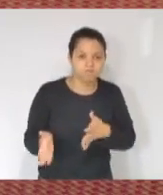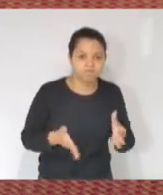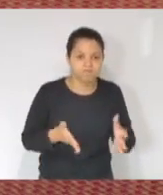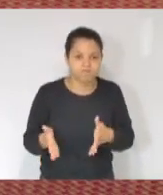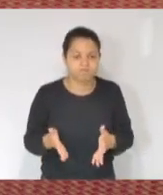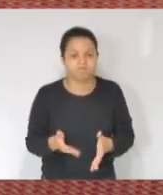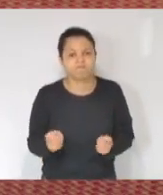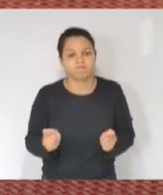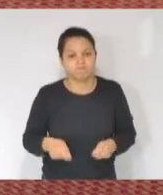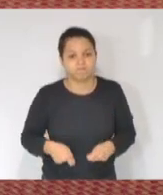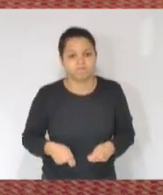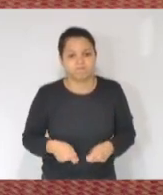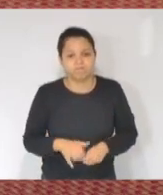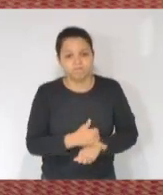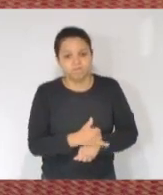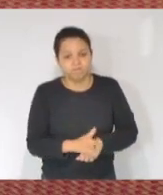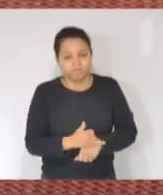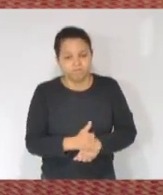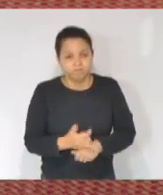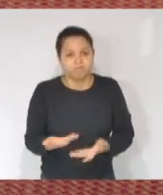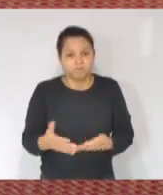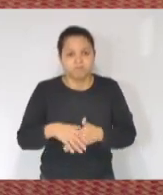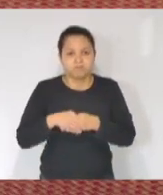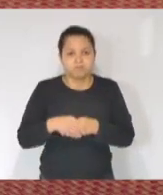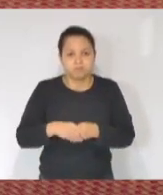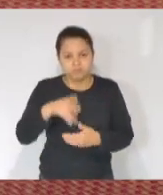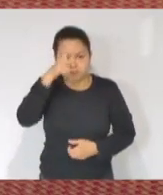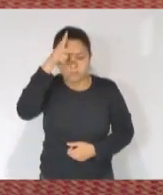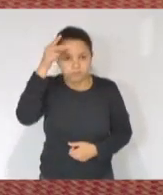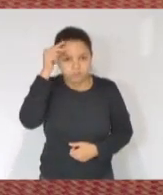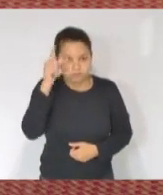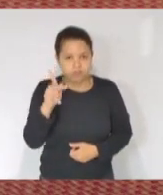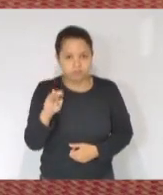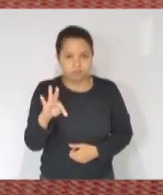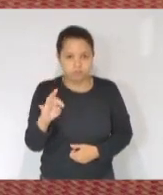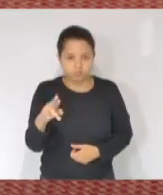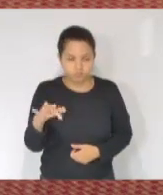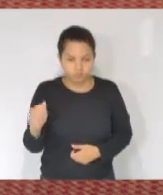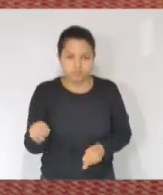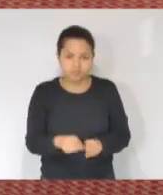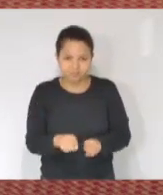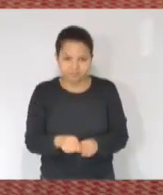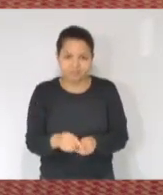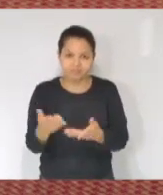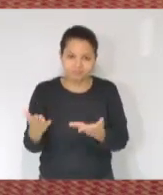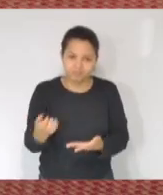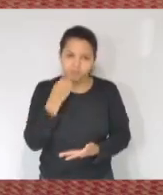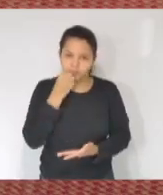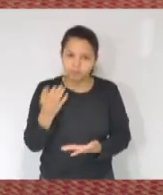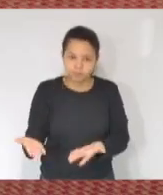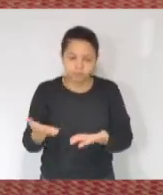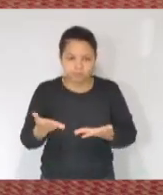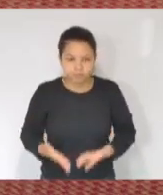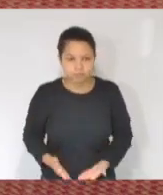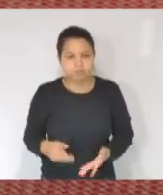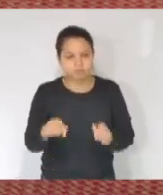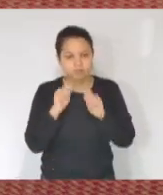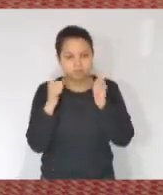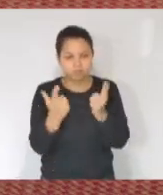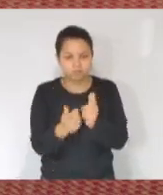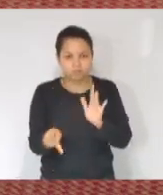cumprimentar aqui o nosso ex-prefeito de Petrolândia, Erimar. Seja bem-vindo aqui a essa casa que é de todos nós. Muito